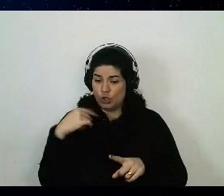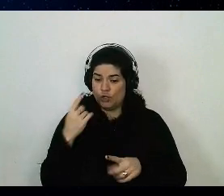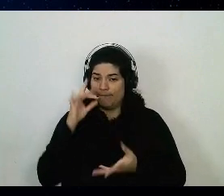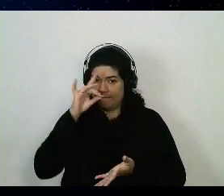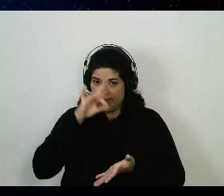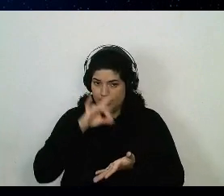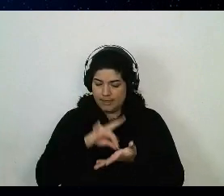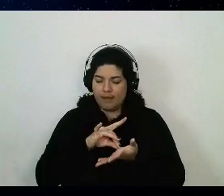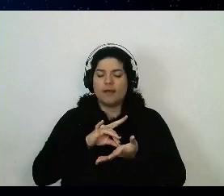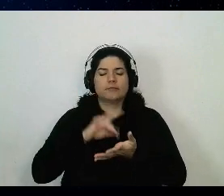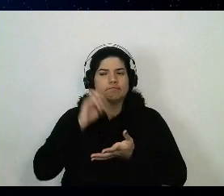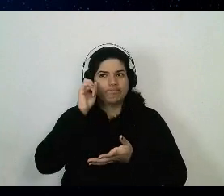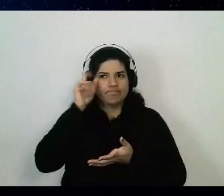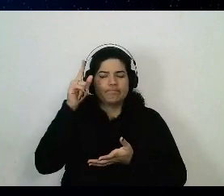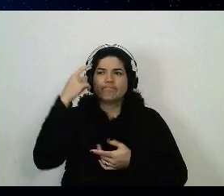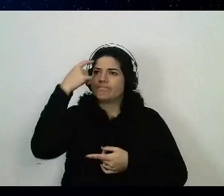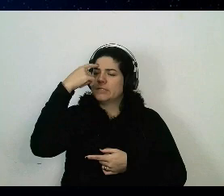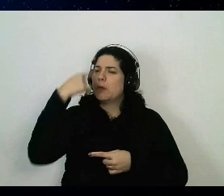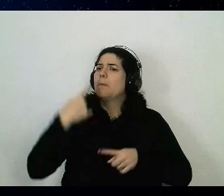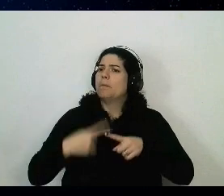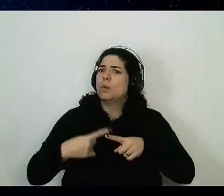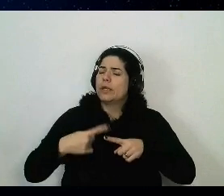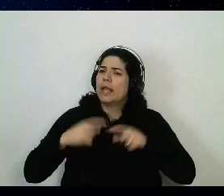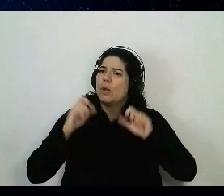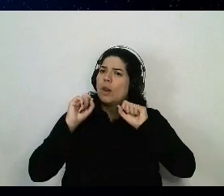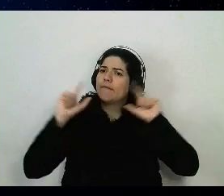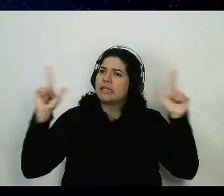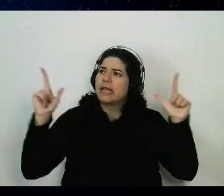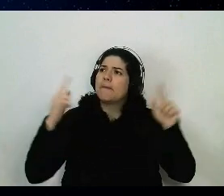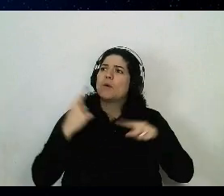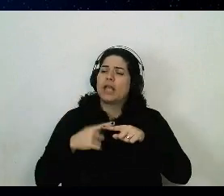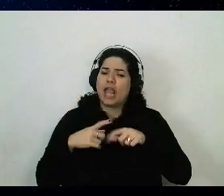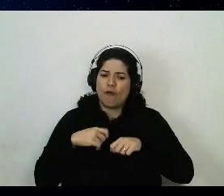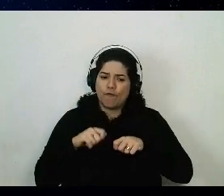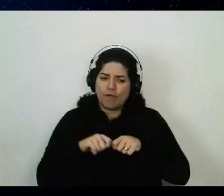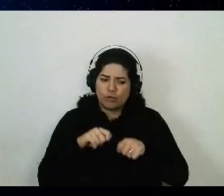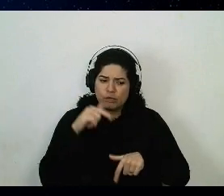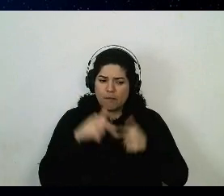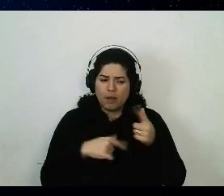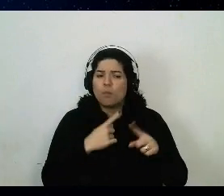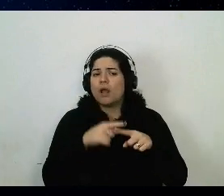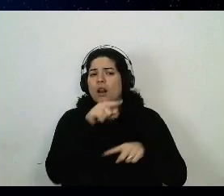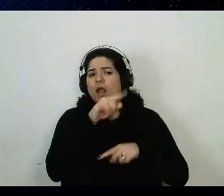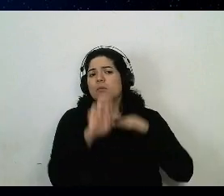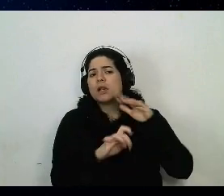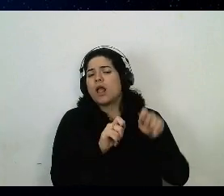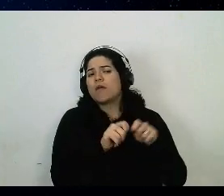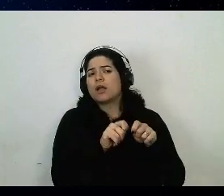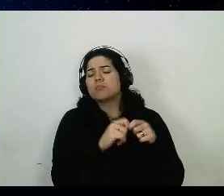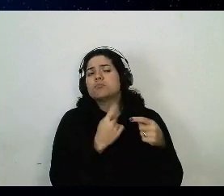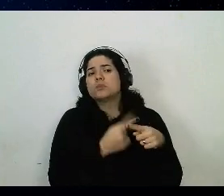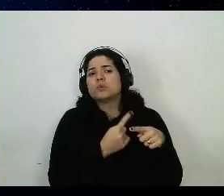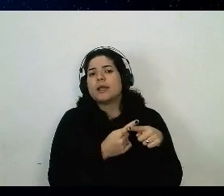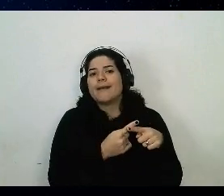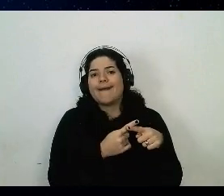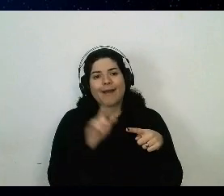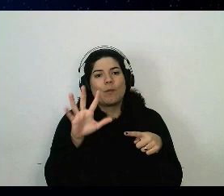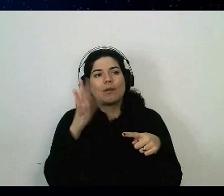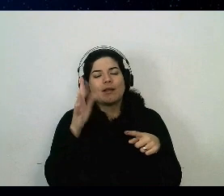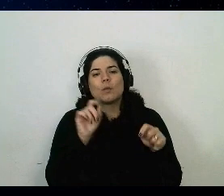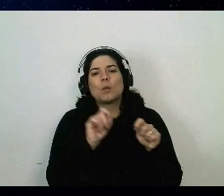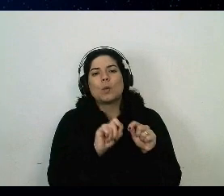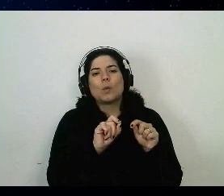por que nós levantamos, por que nós fizemos isso, e por que a empresa, de fato, ela faz isso? Por que ela faz isso acontecer? Né? Qual é o grande